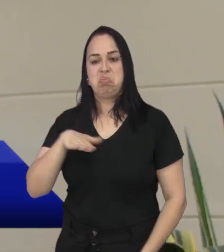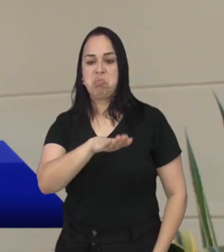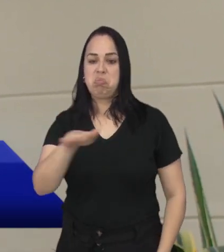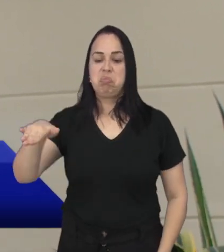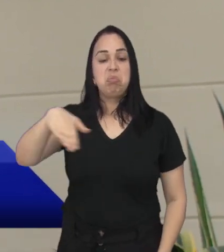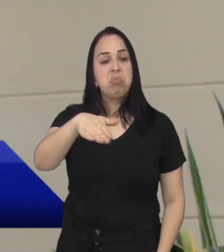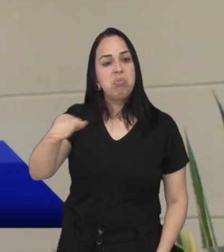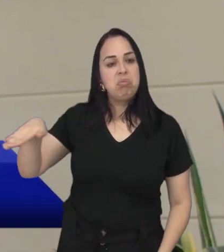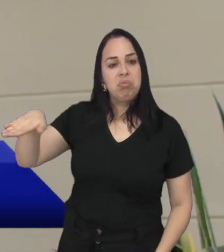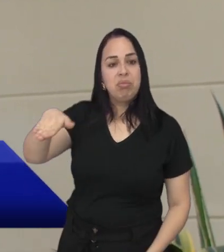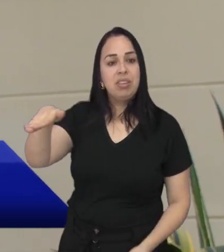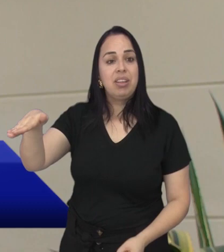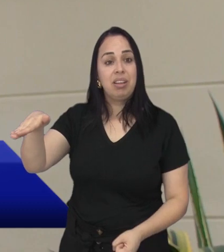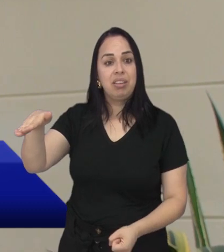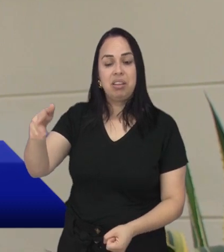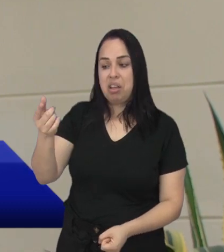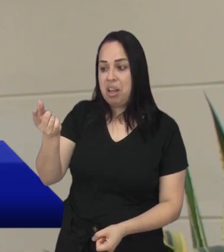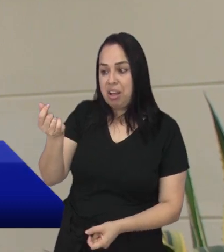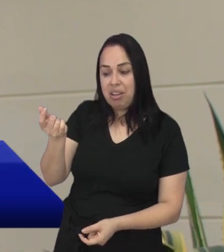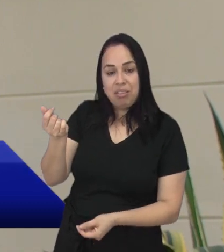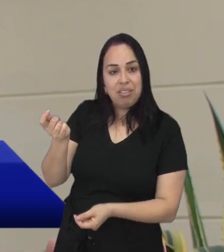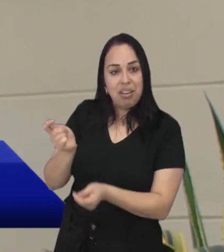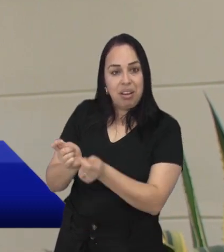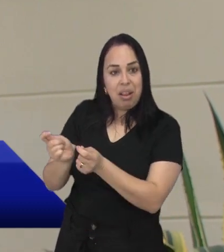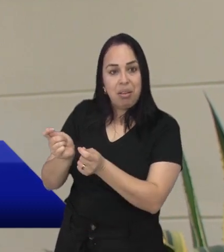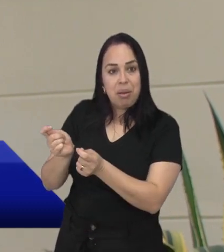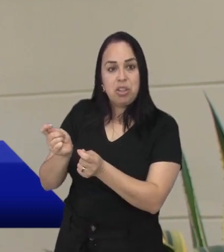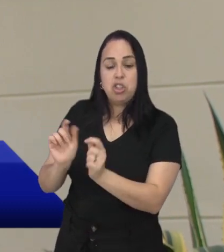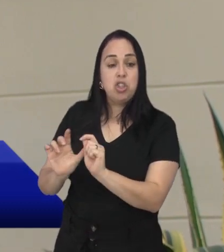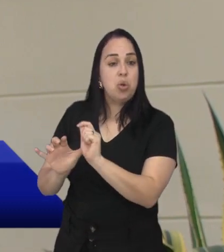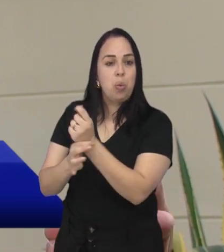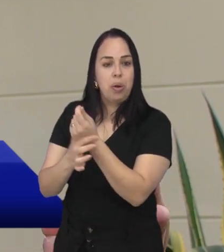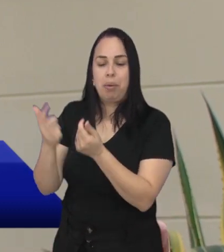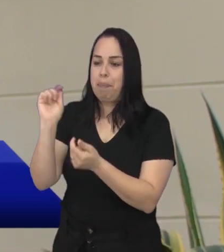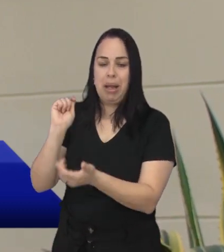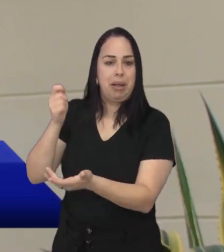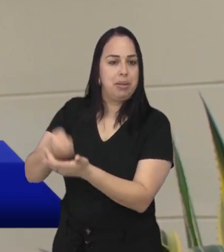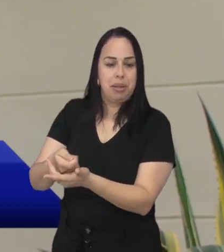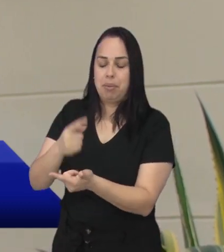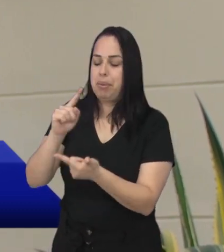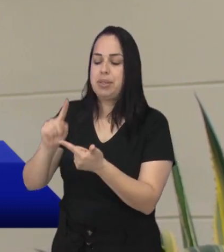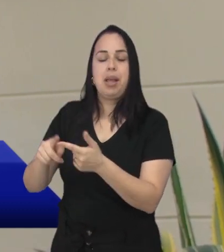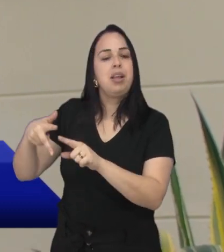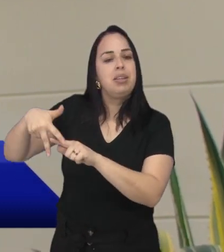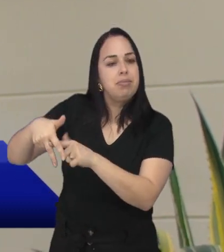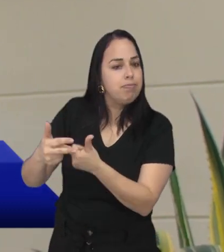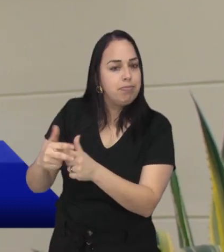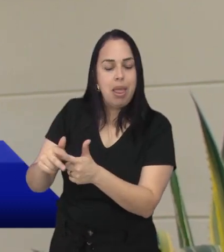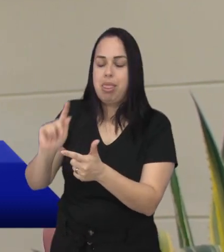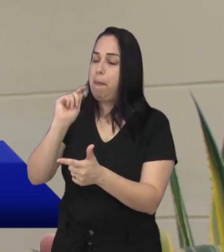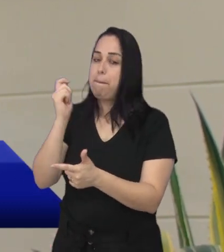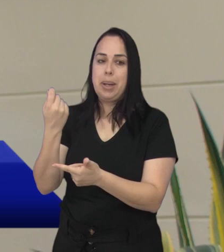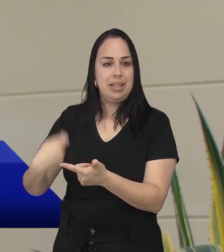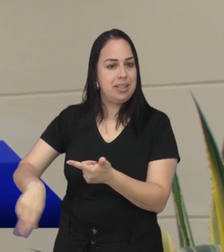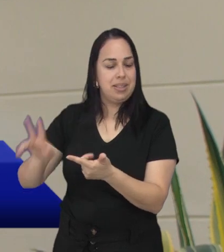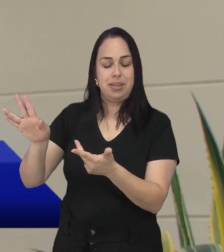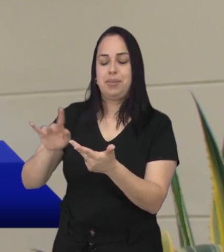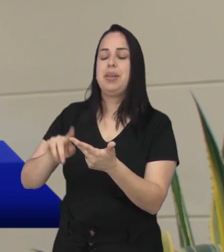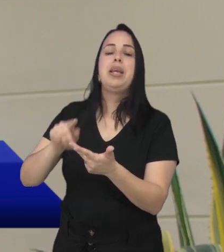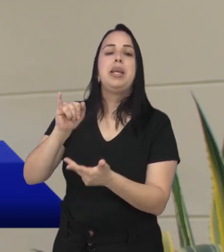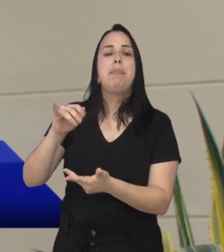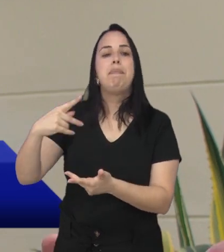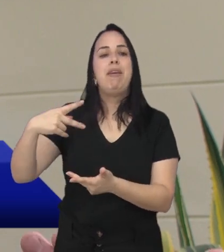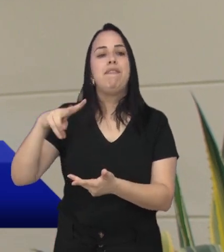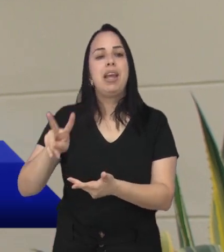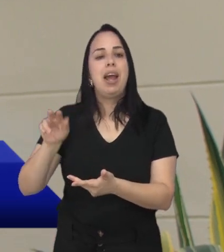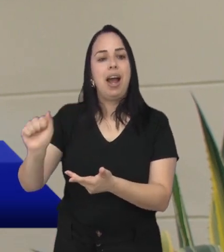você precisar indo, você economiza dinheiro de seguro, economiza dinheiro de manutenção, economiza dinheiro de